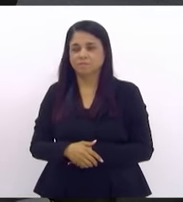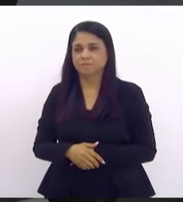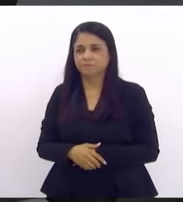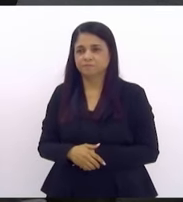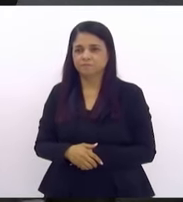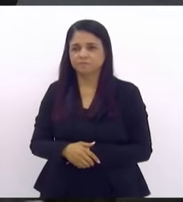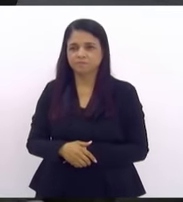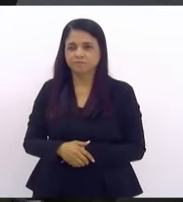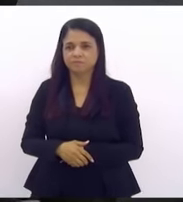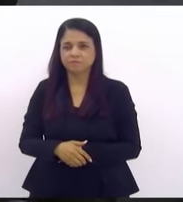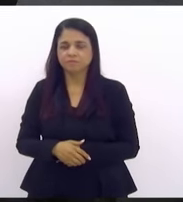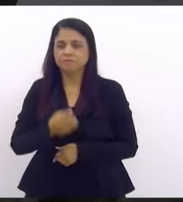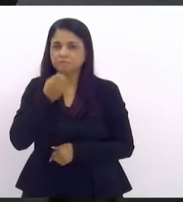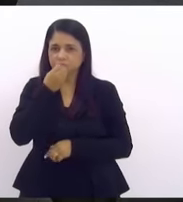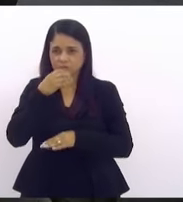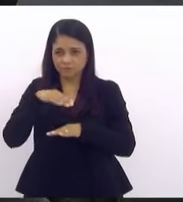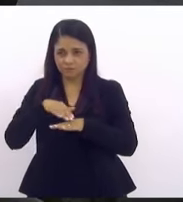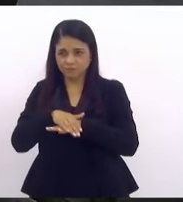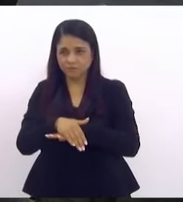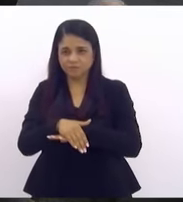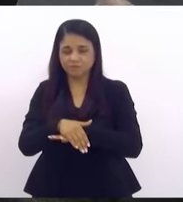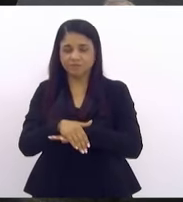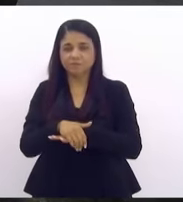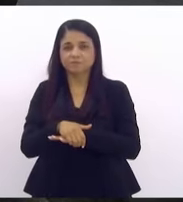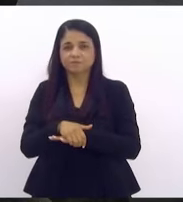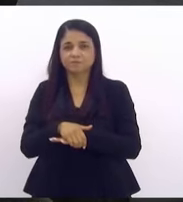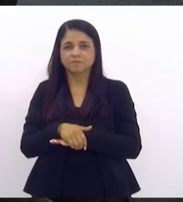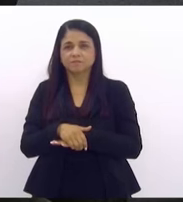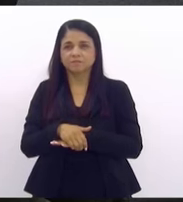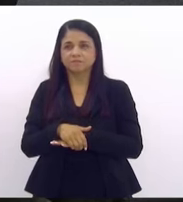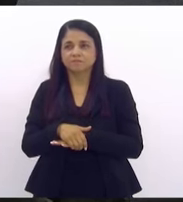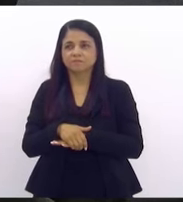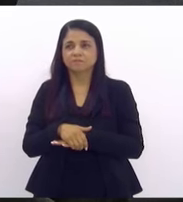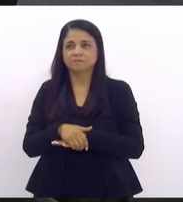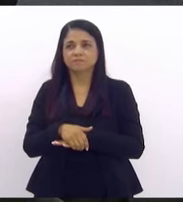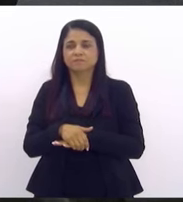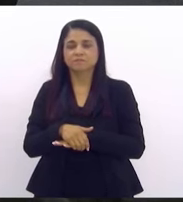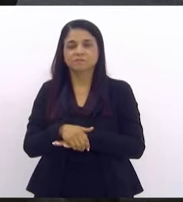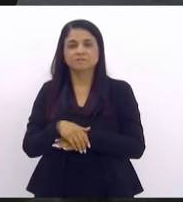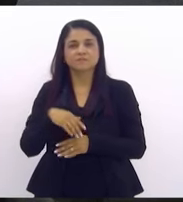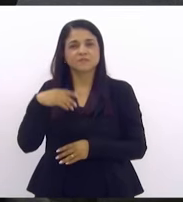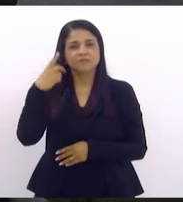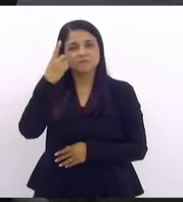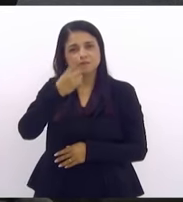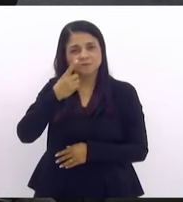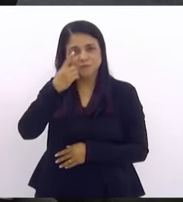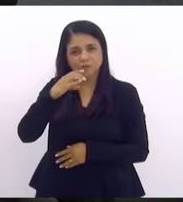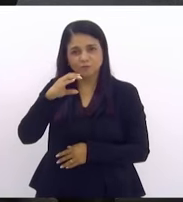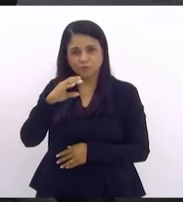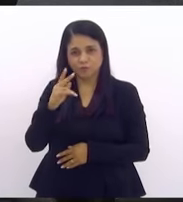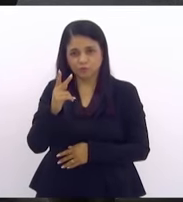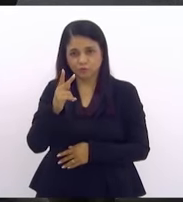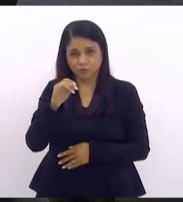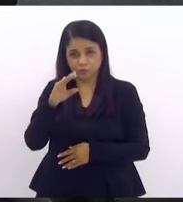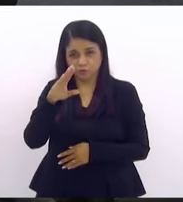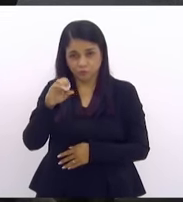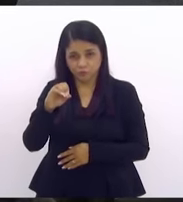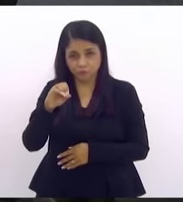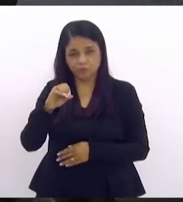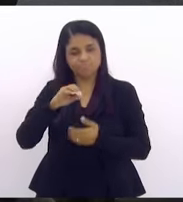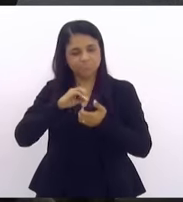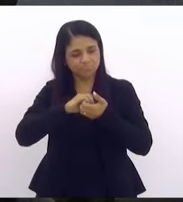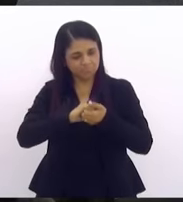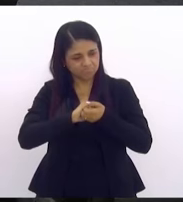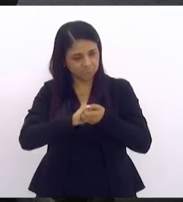Eric Boa noite Excelentíssimo Senhor Deputado Chico Machado por quem Saúdo a todas as